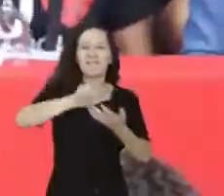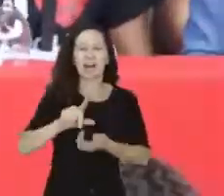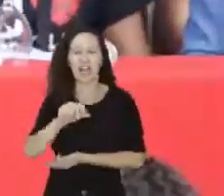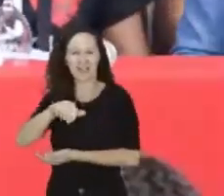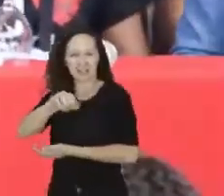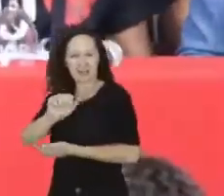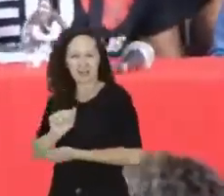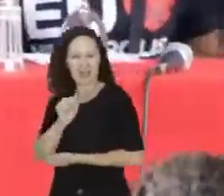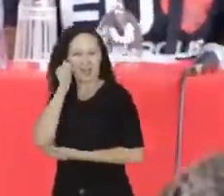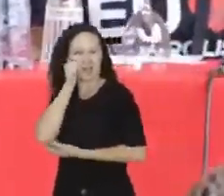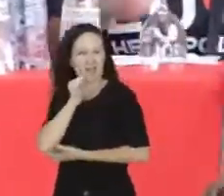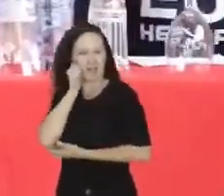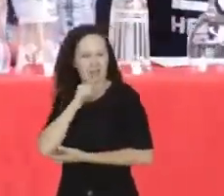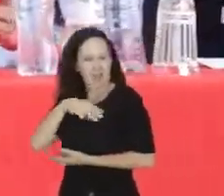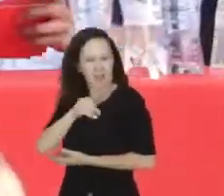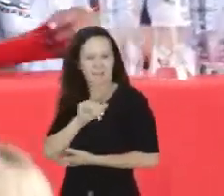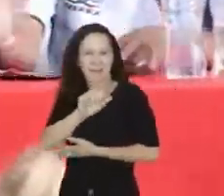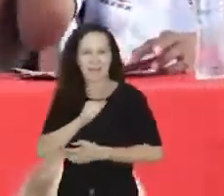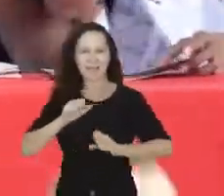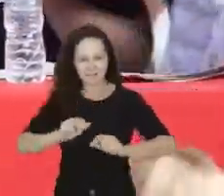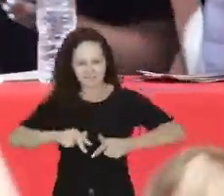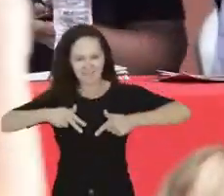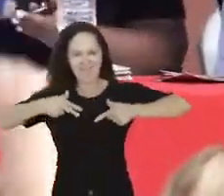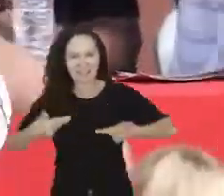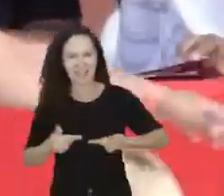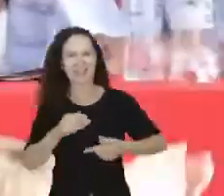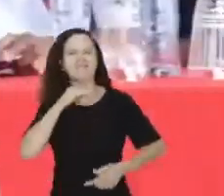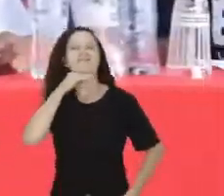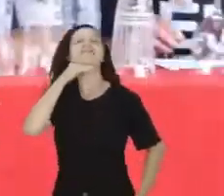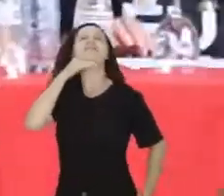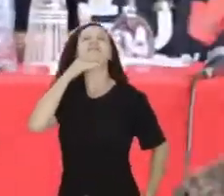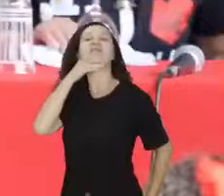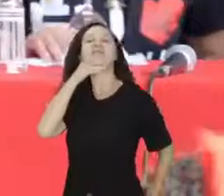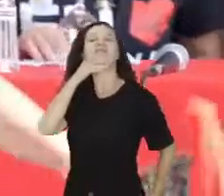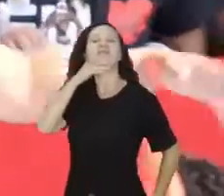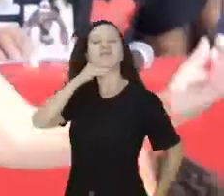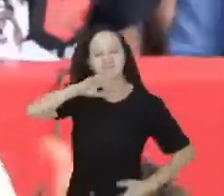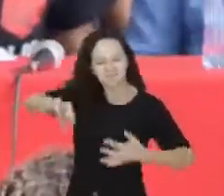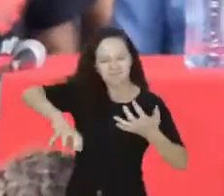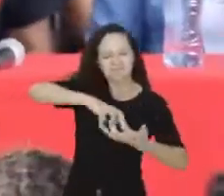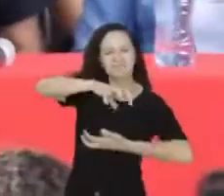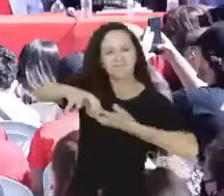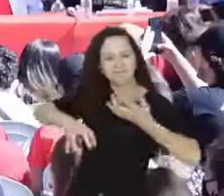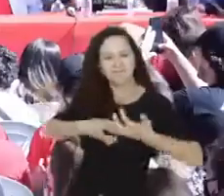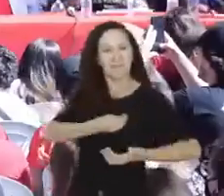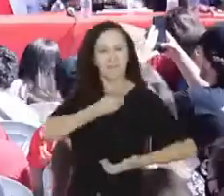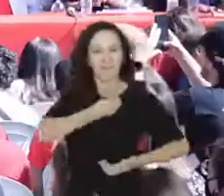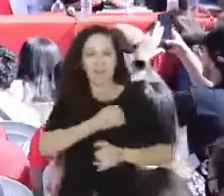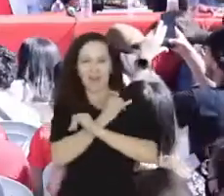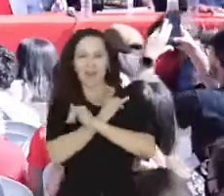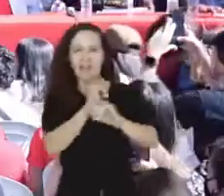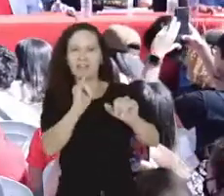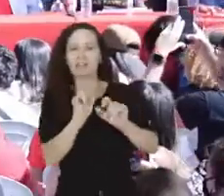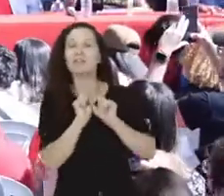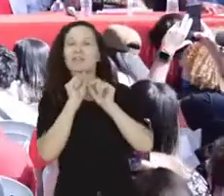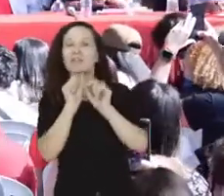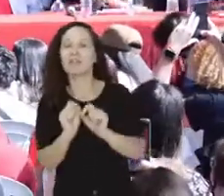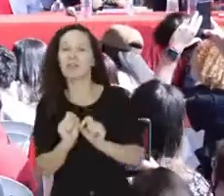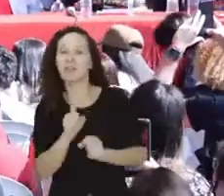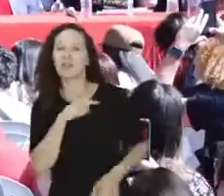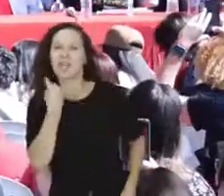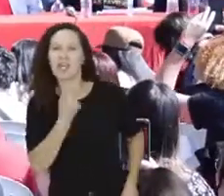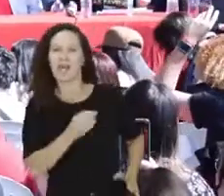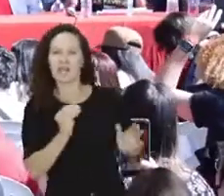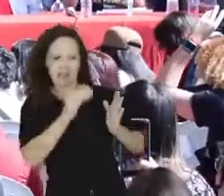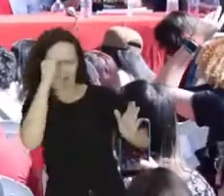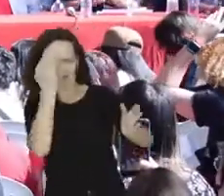Neguinho, guerreiram ego a cabeça. Manifeste-se na busca de direitos, conteste-se. Não te derem respeito,